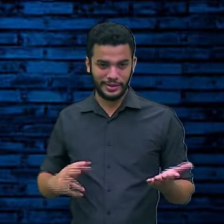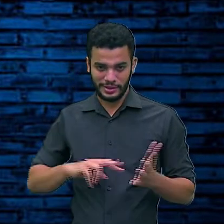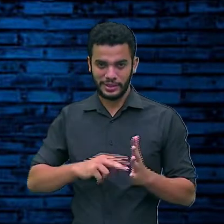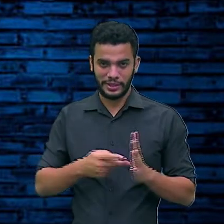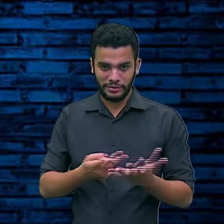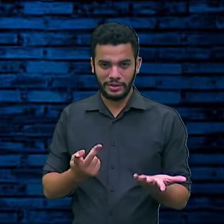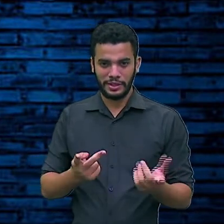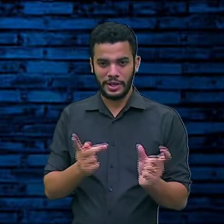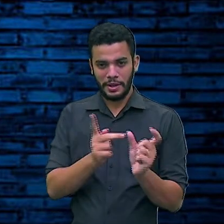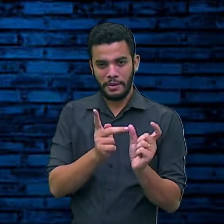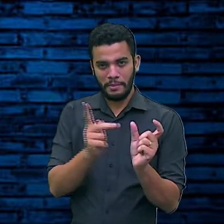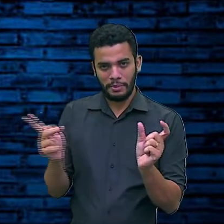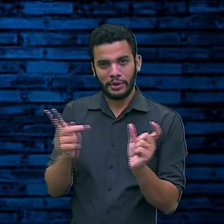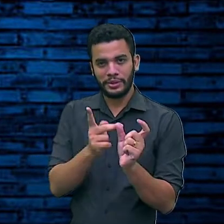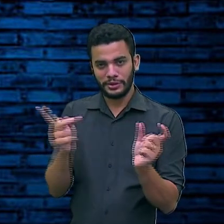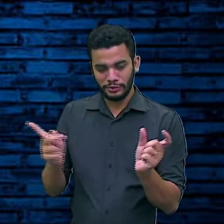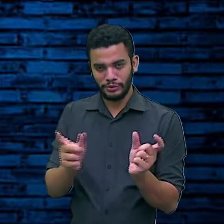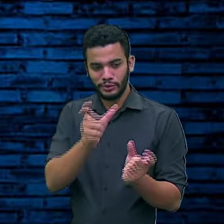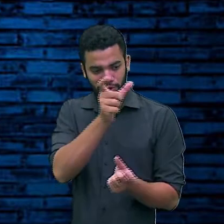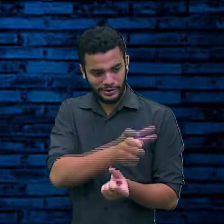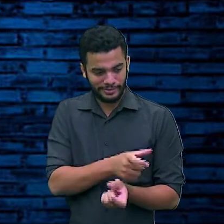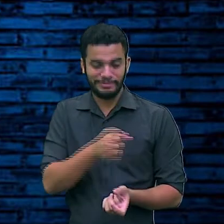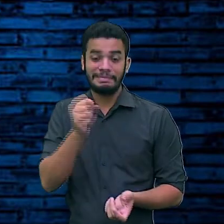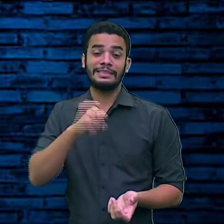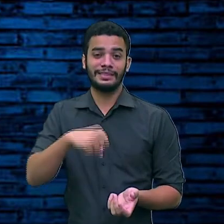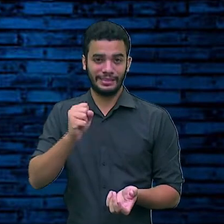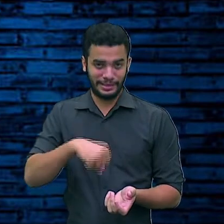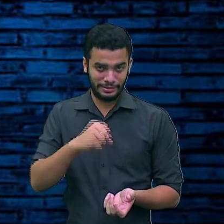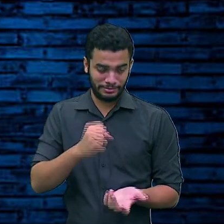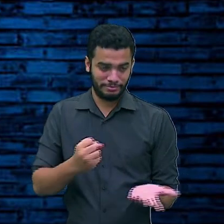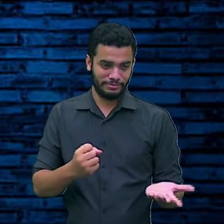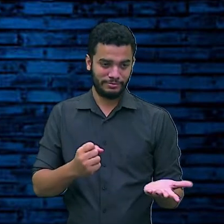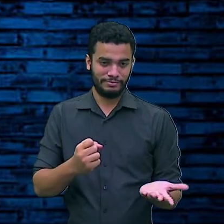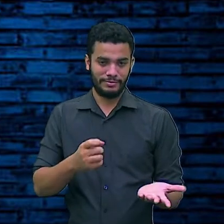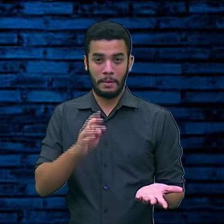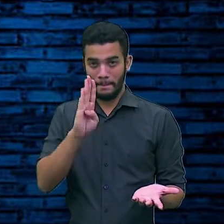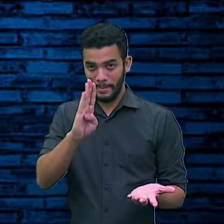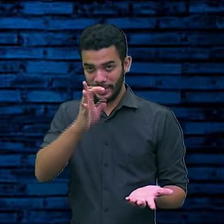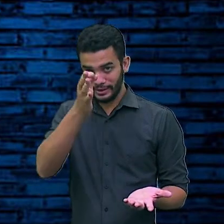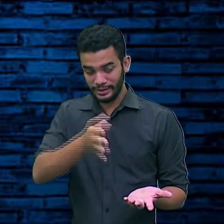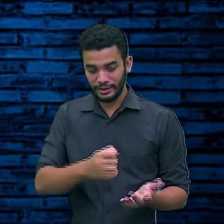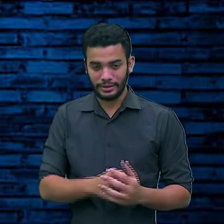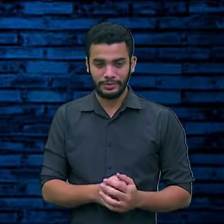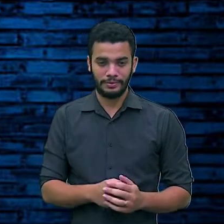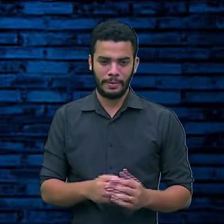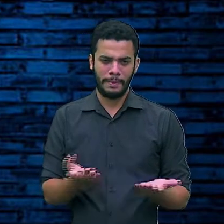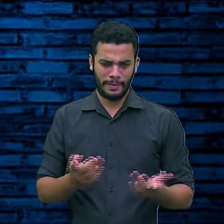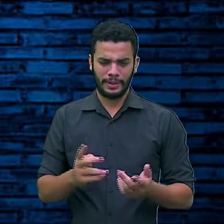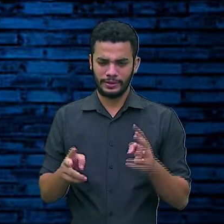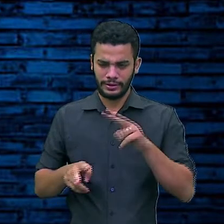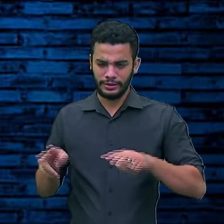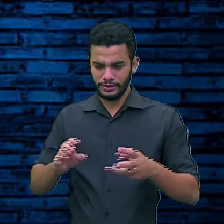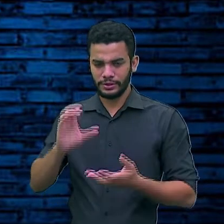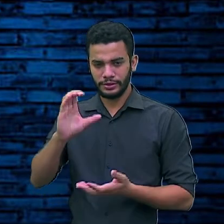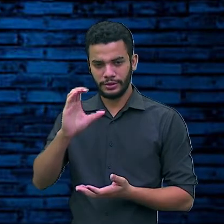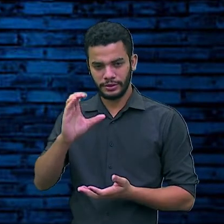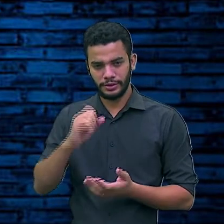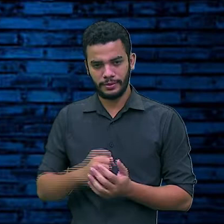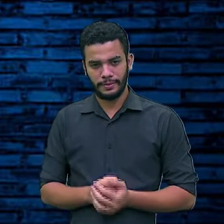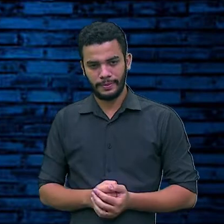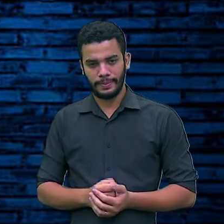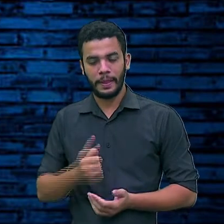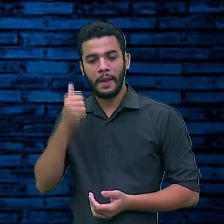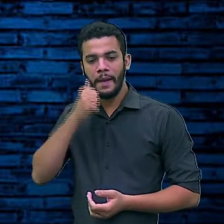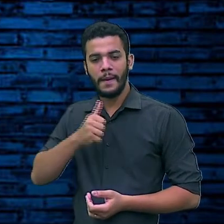B, correta. Mas vamos analisar as próximas também. Letra C. Maria abriu o presente de